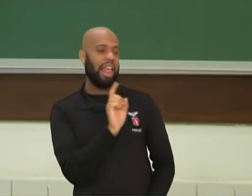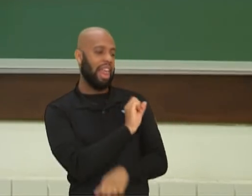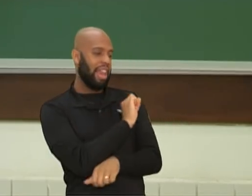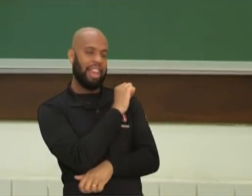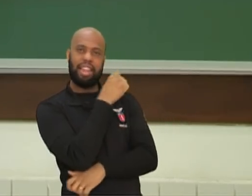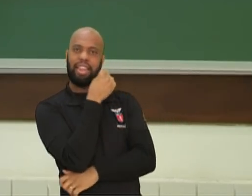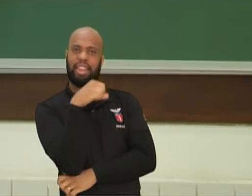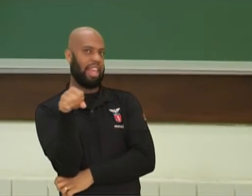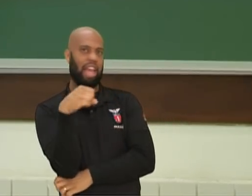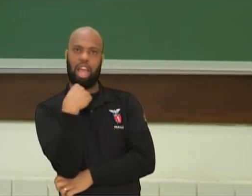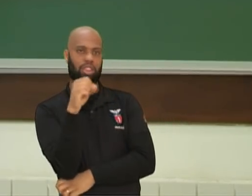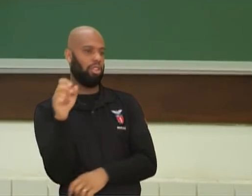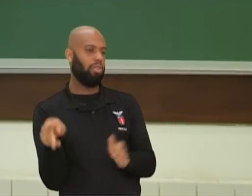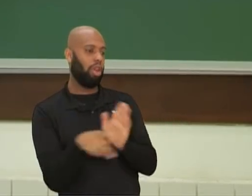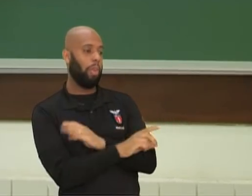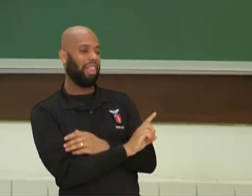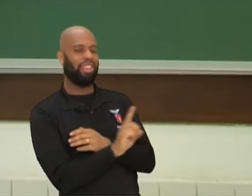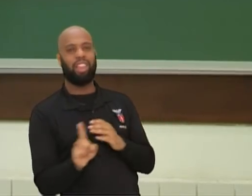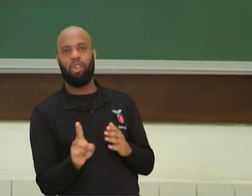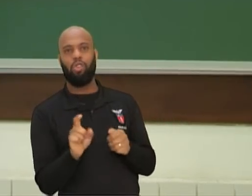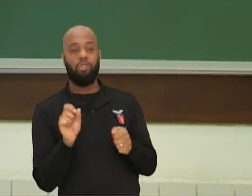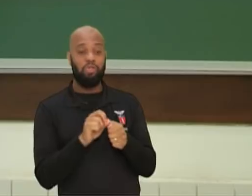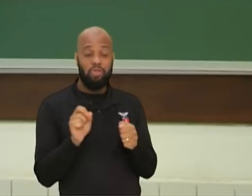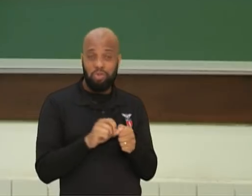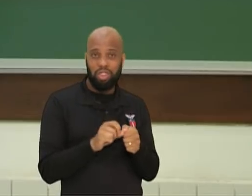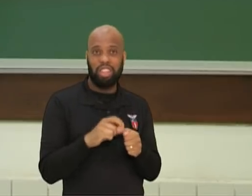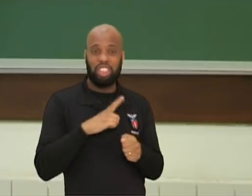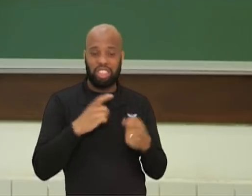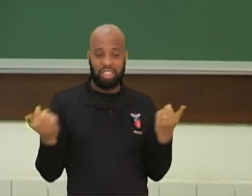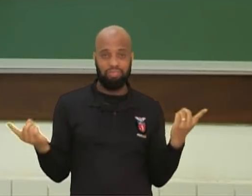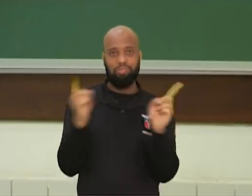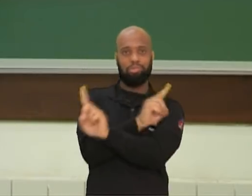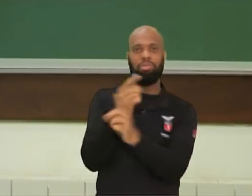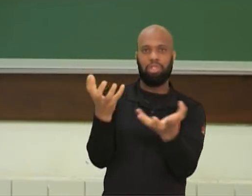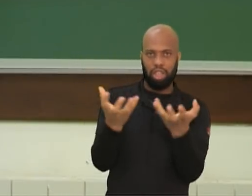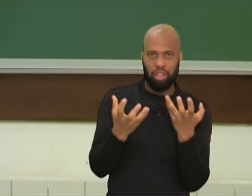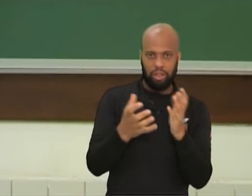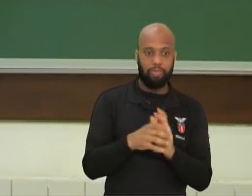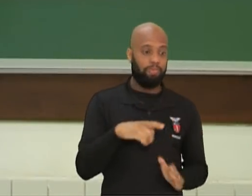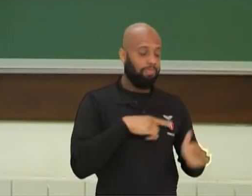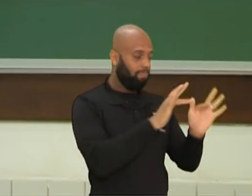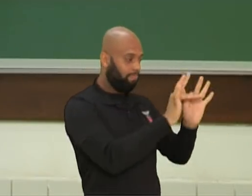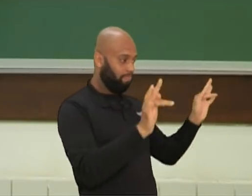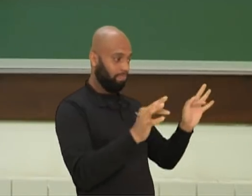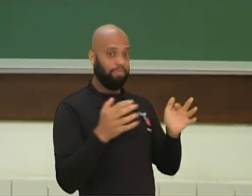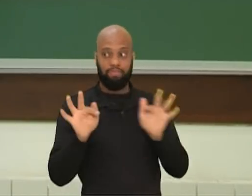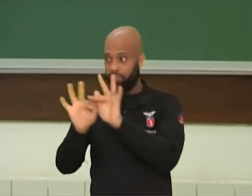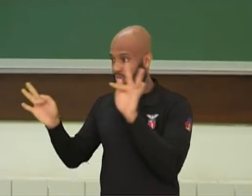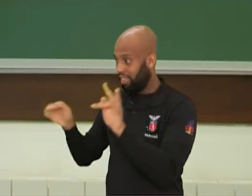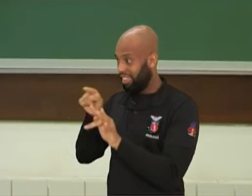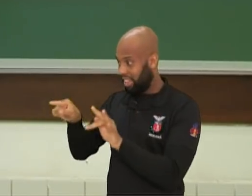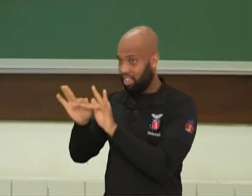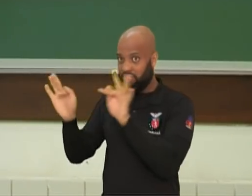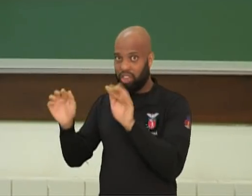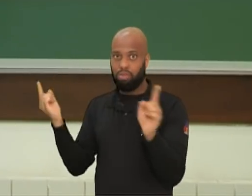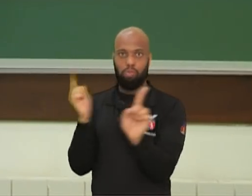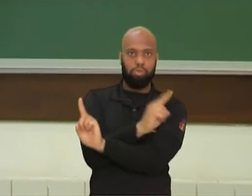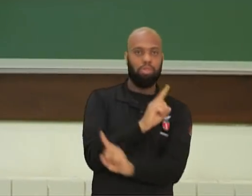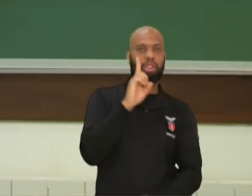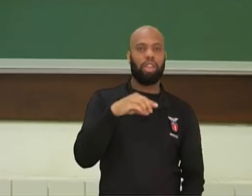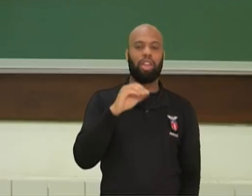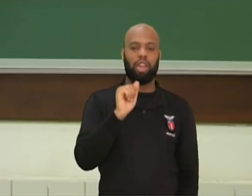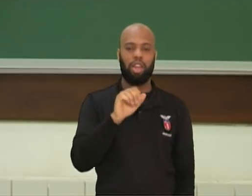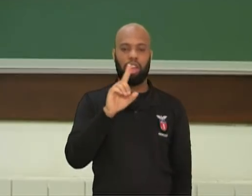uma observação de uma frase que você quer contrariar a outra. Então isso chama-se